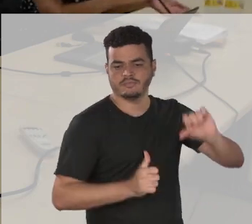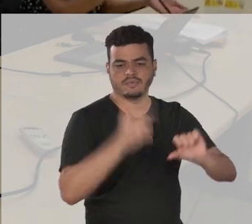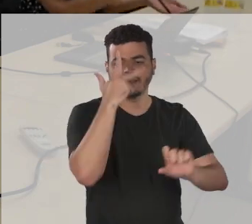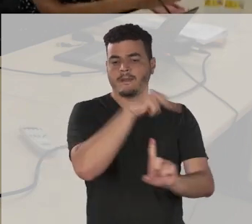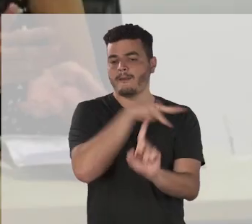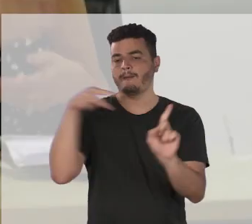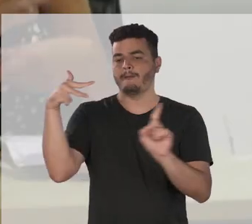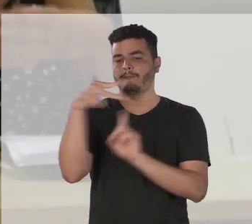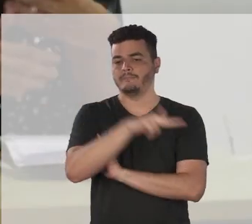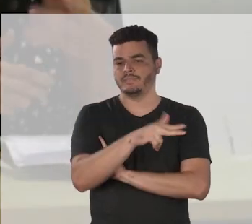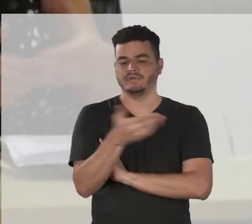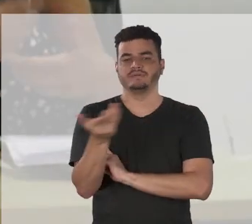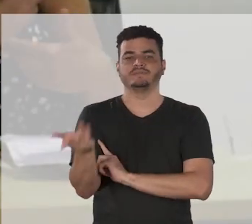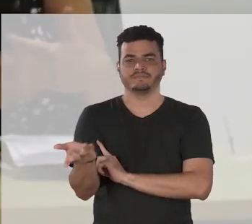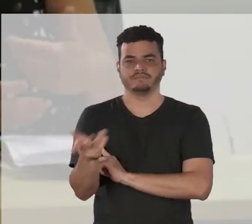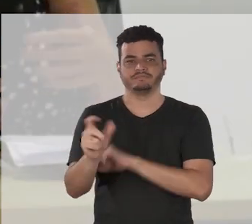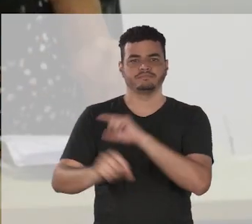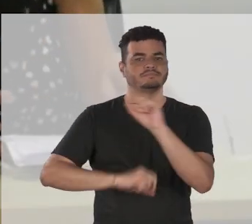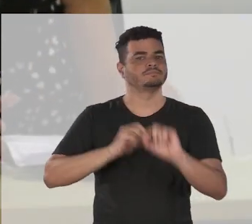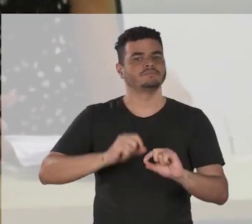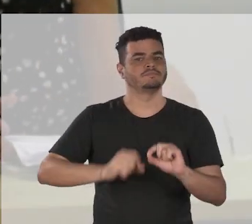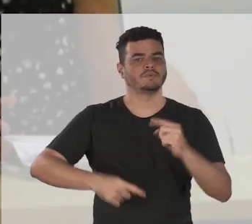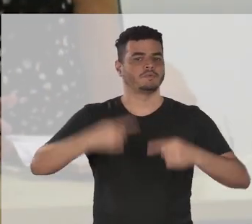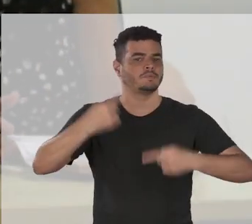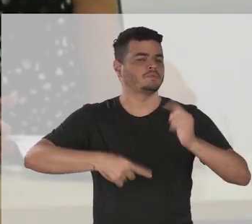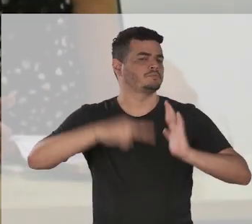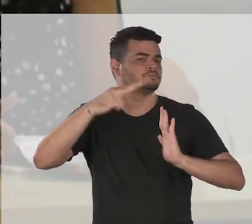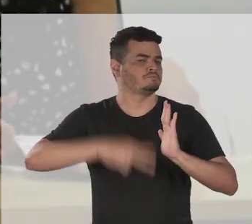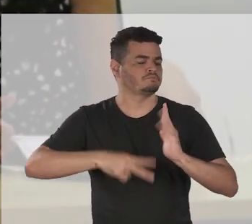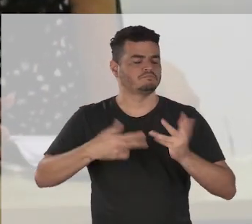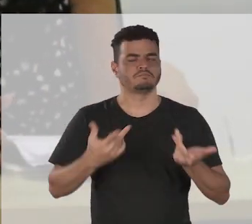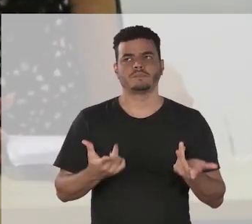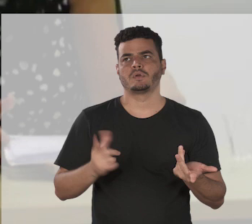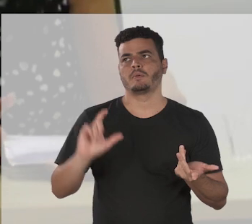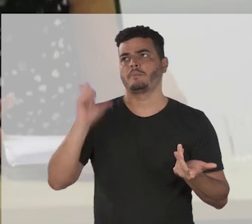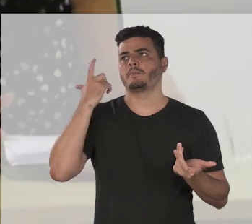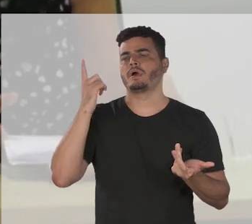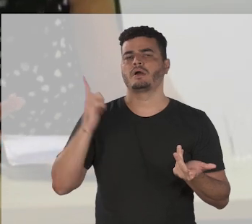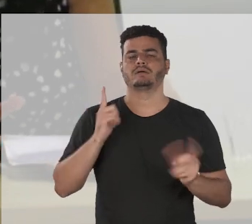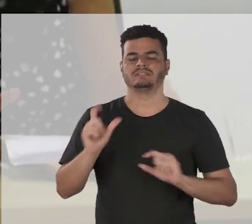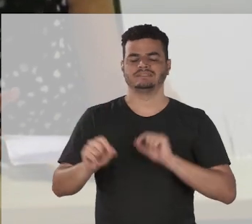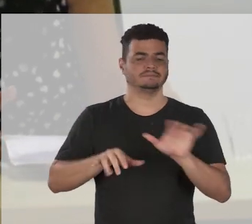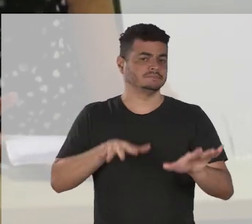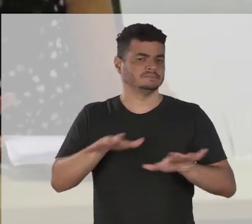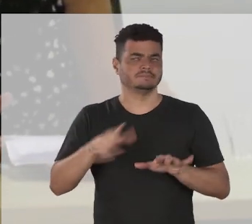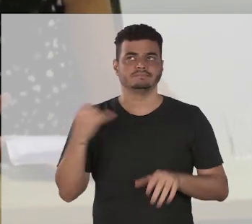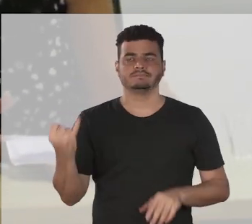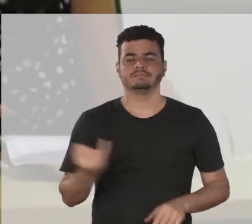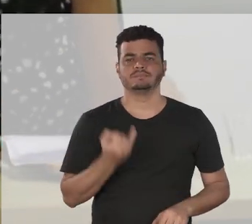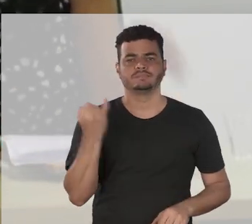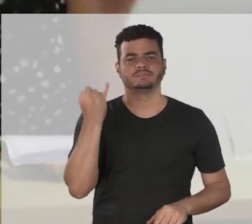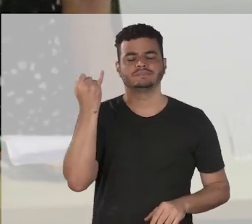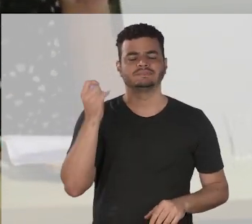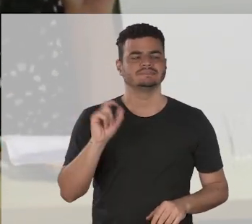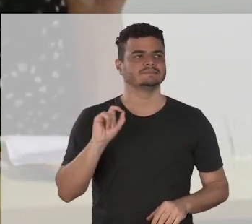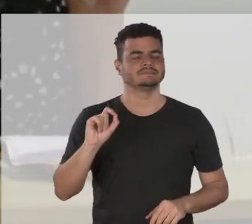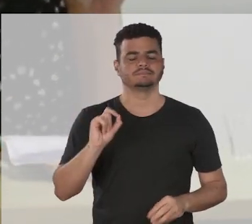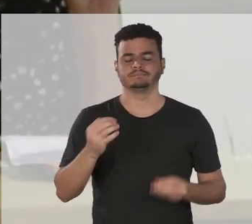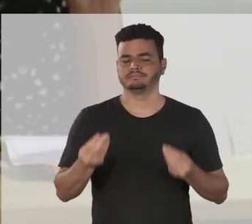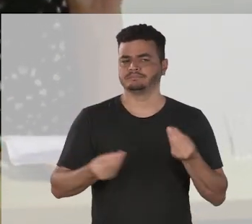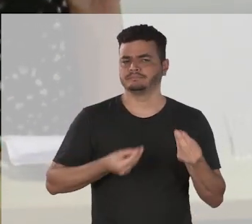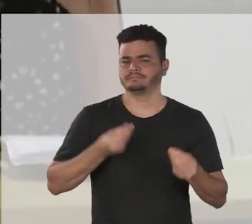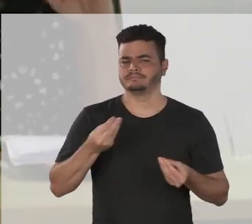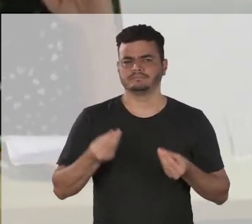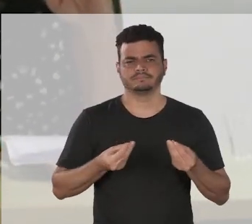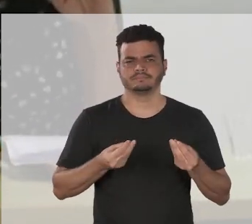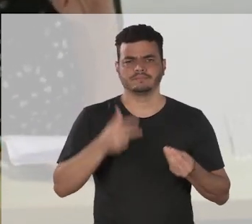obtura justamente a política de leitura de acesso. Teve um movimento muito importante também que se dava